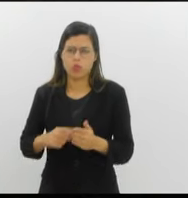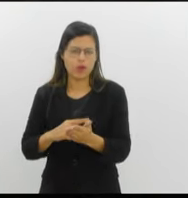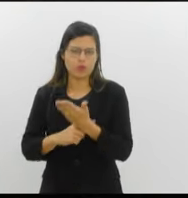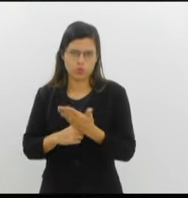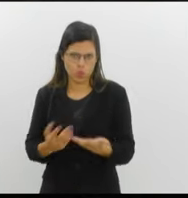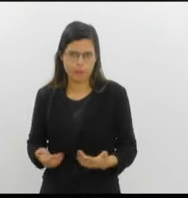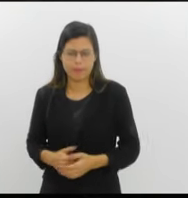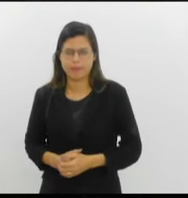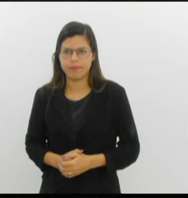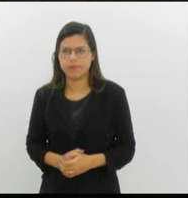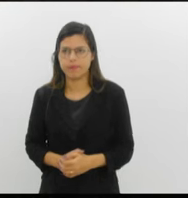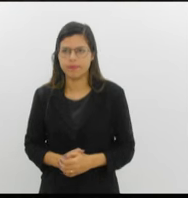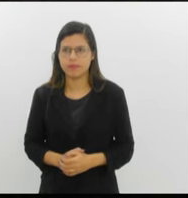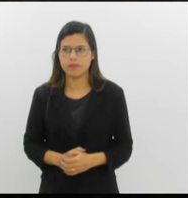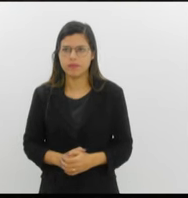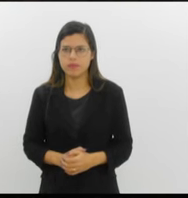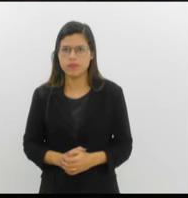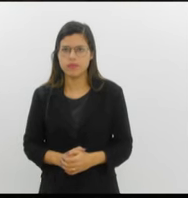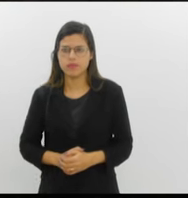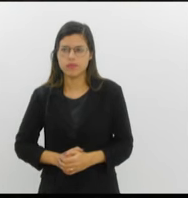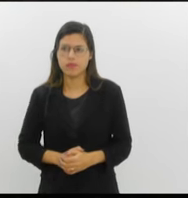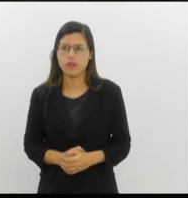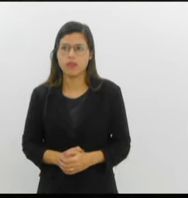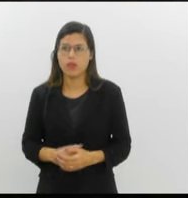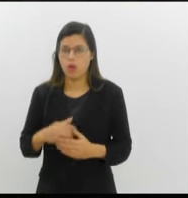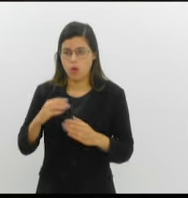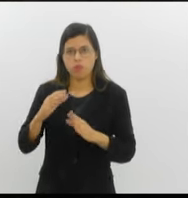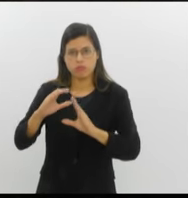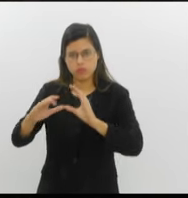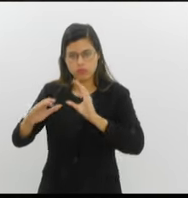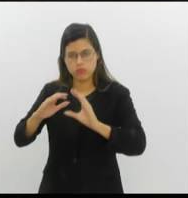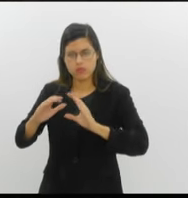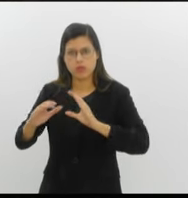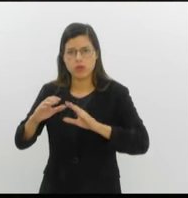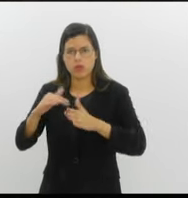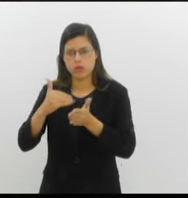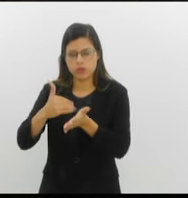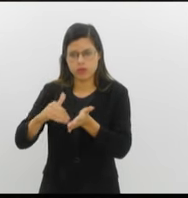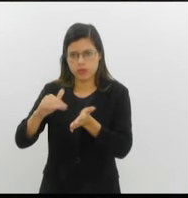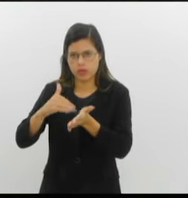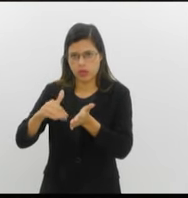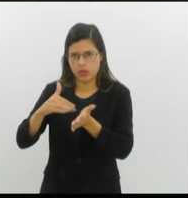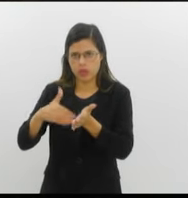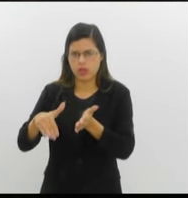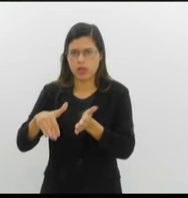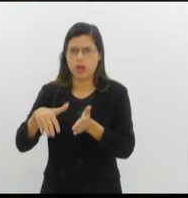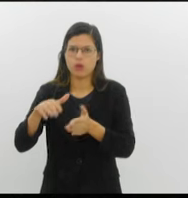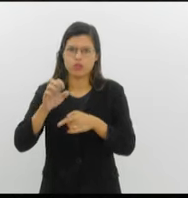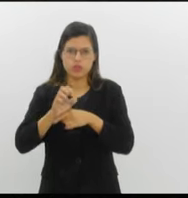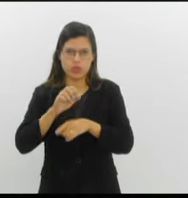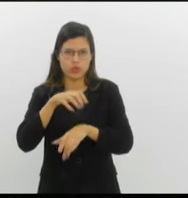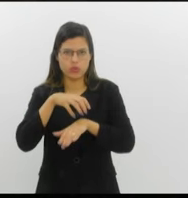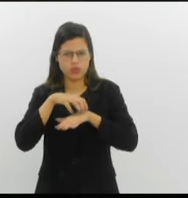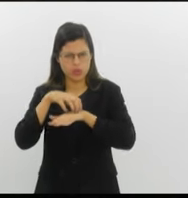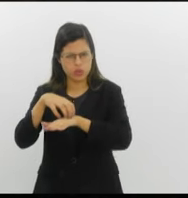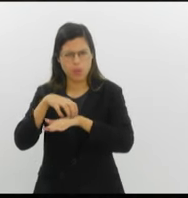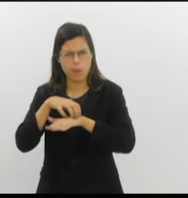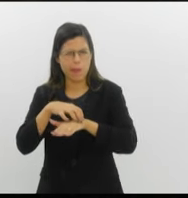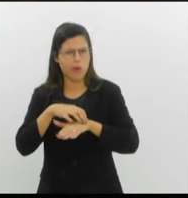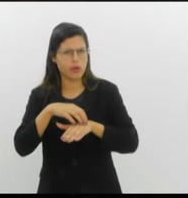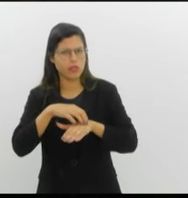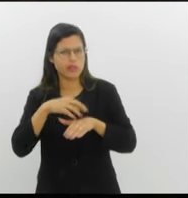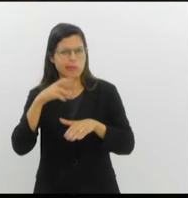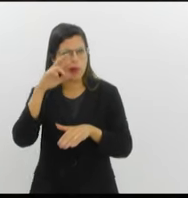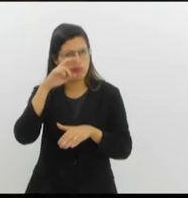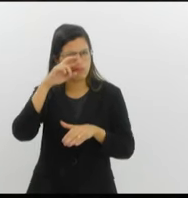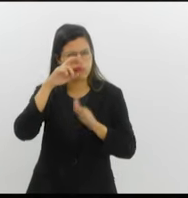Eu, que me comuniquei com o secretário de Estado de Transporte para averiguar